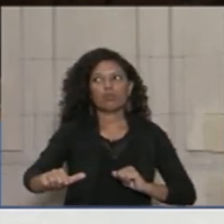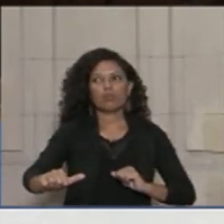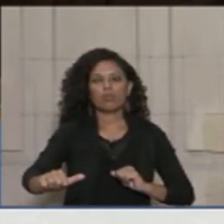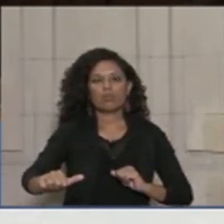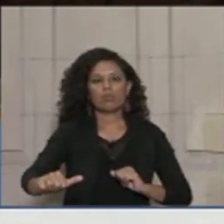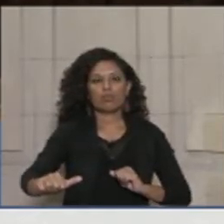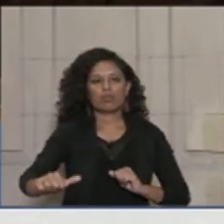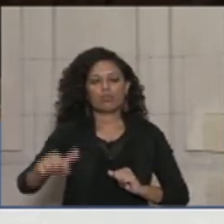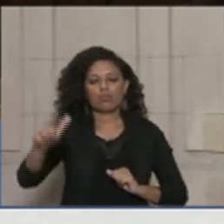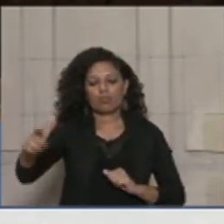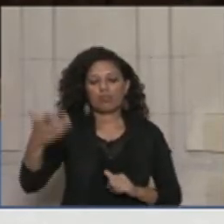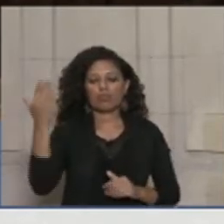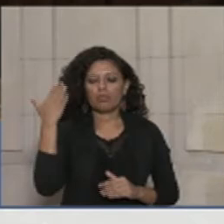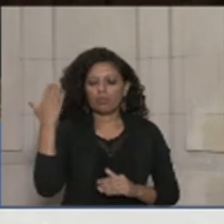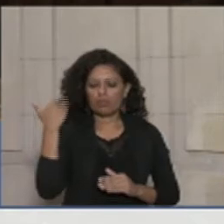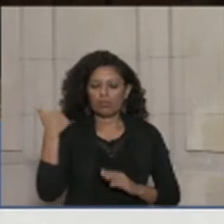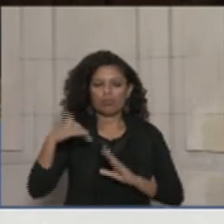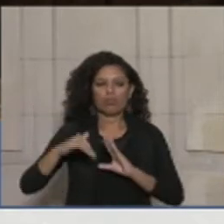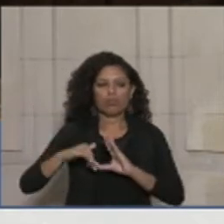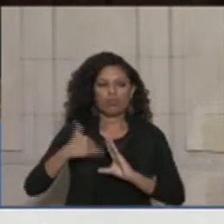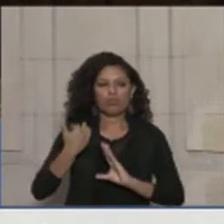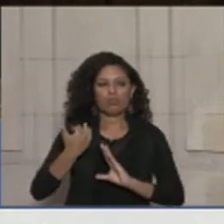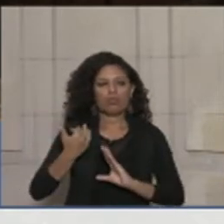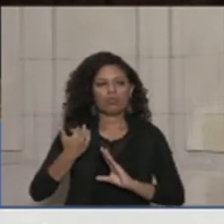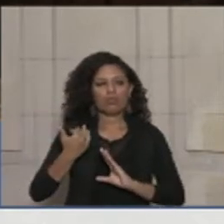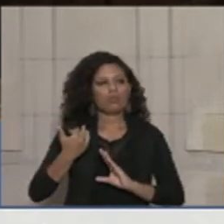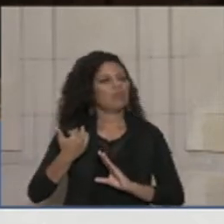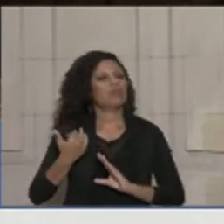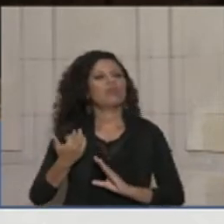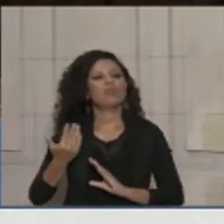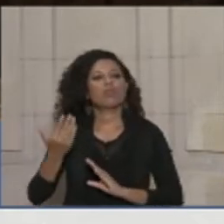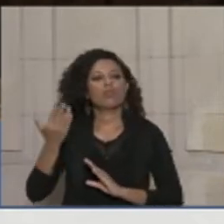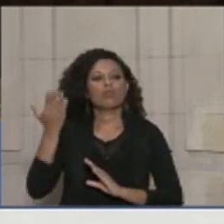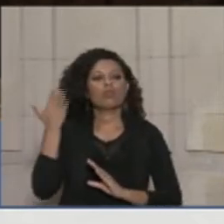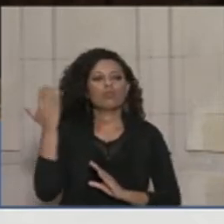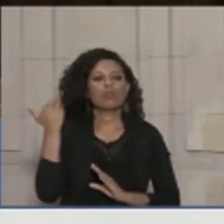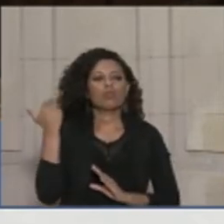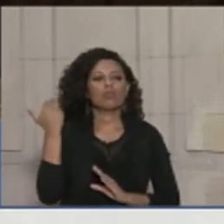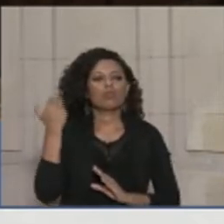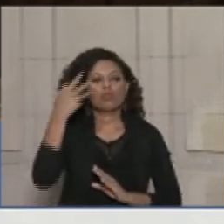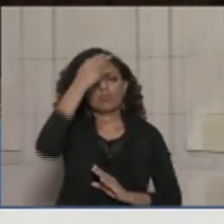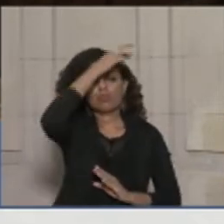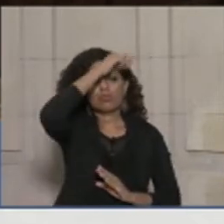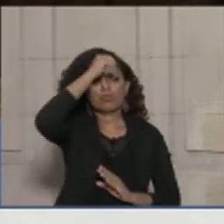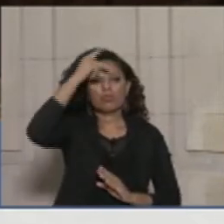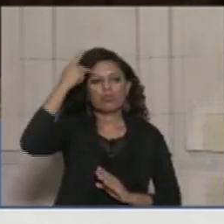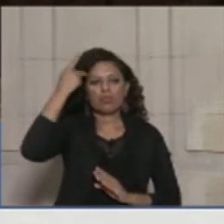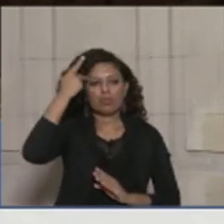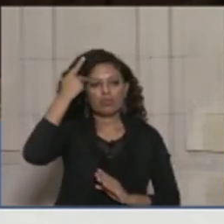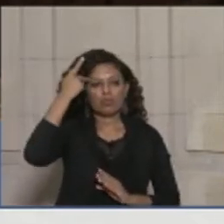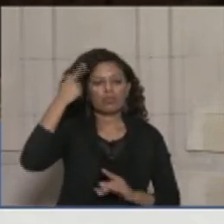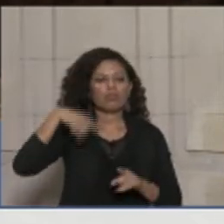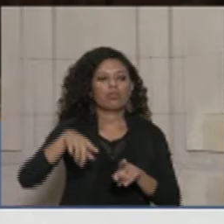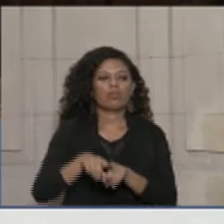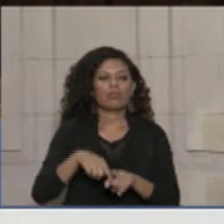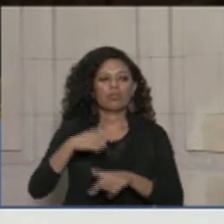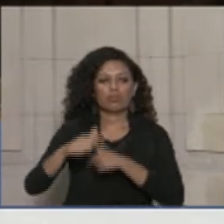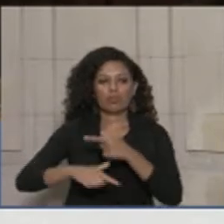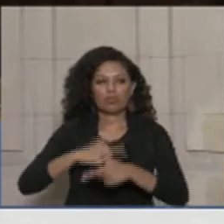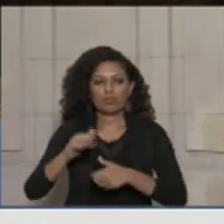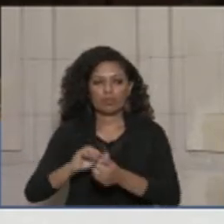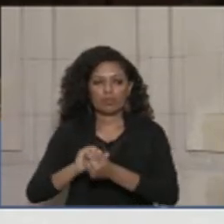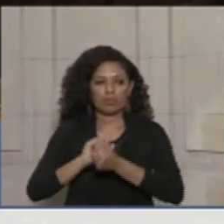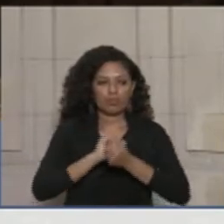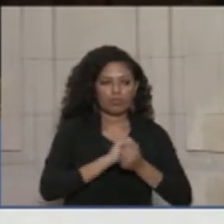tinha sido secretário do ex-prefeito Riverton, tinha sido assessor do